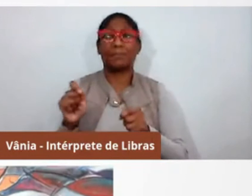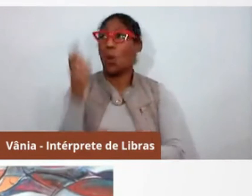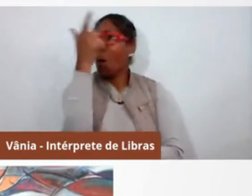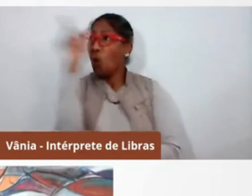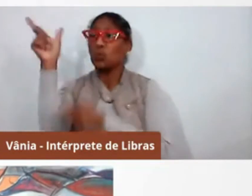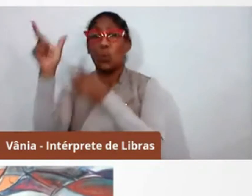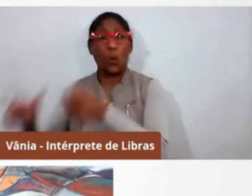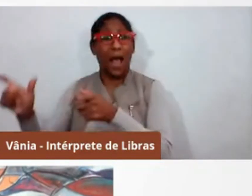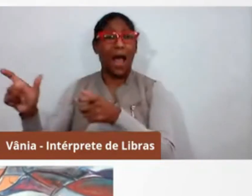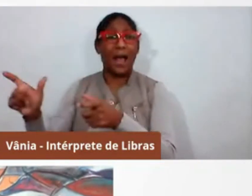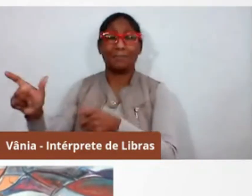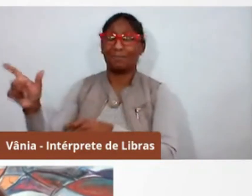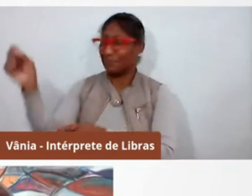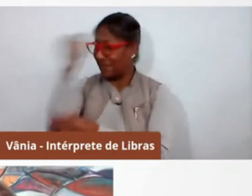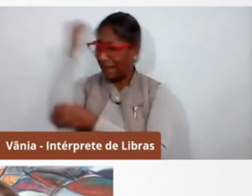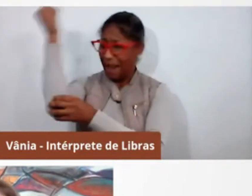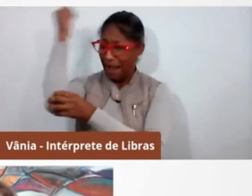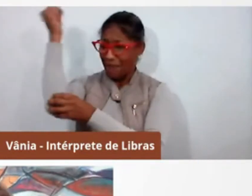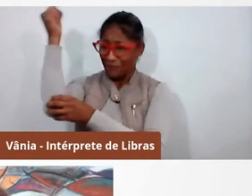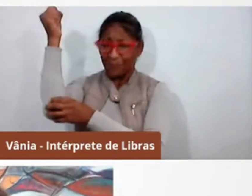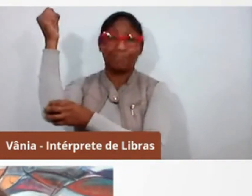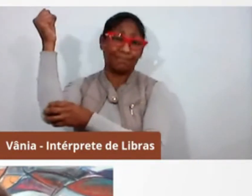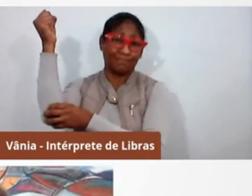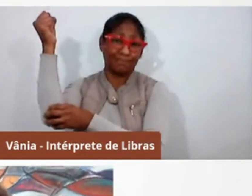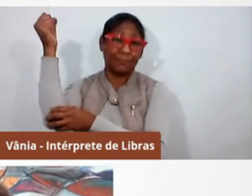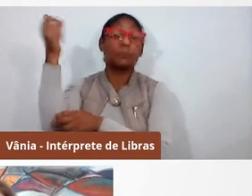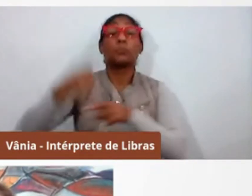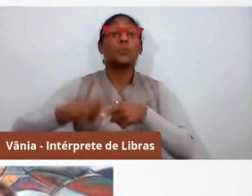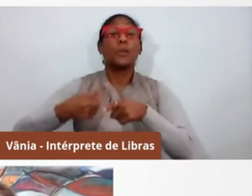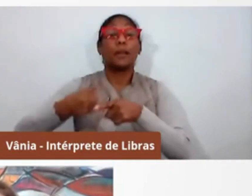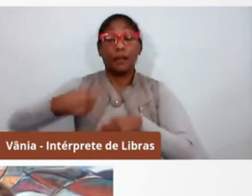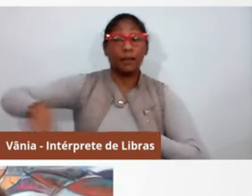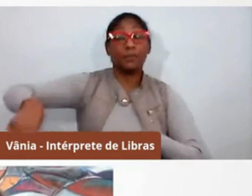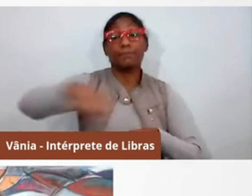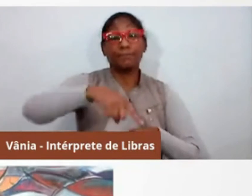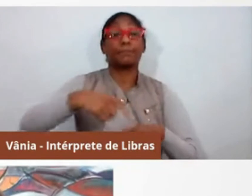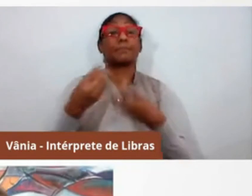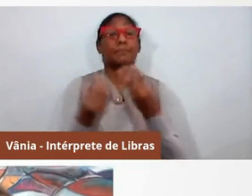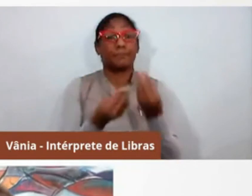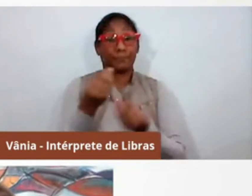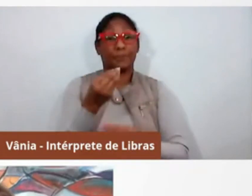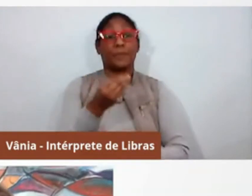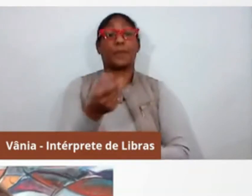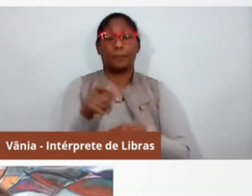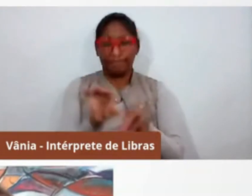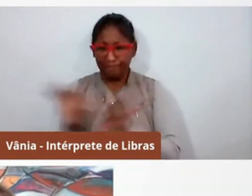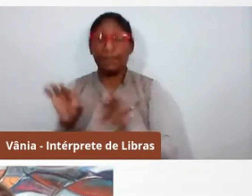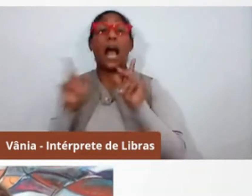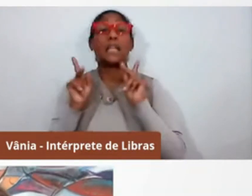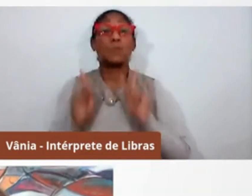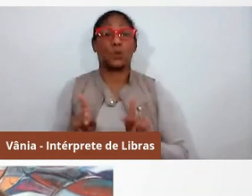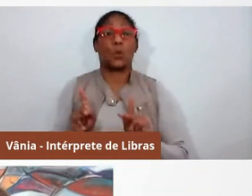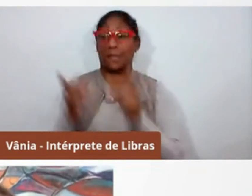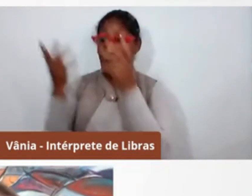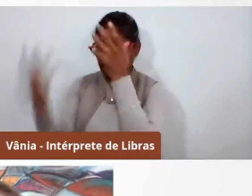lugares, e certamente parte disso, parte bastante significativa, é o fato das pessoas aderirem